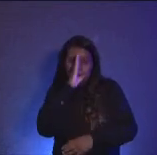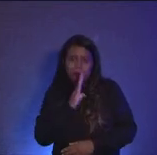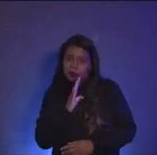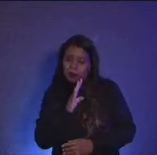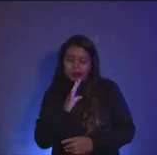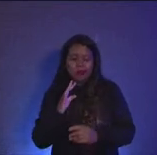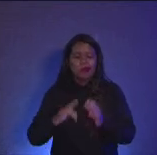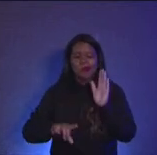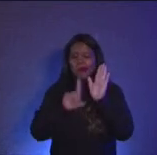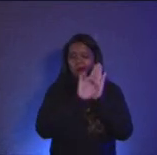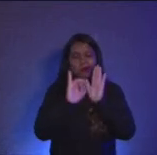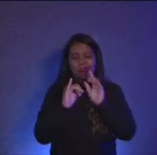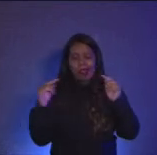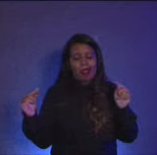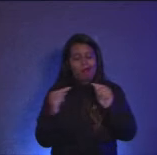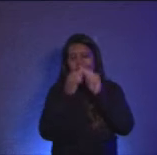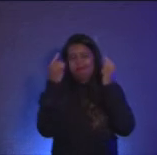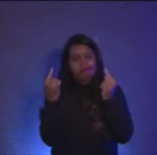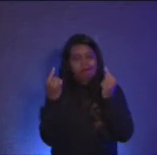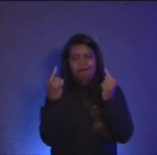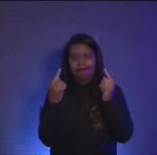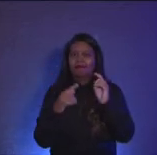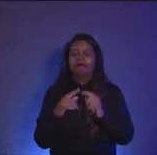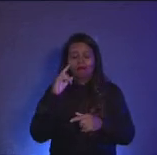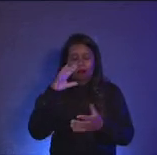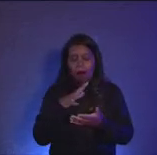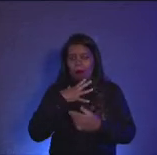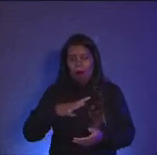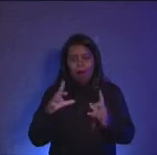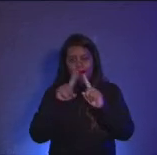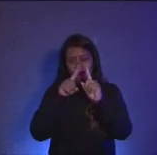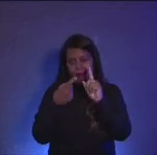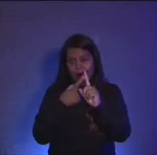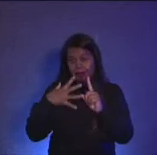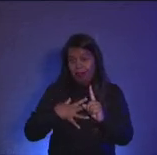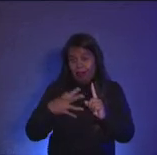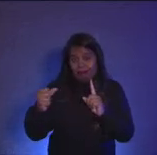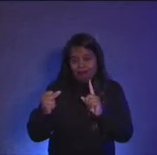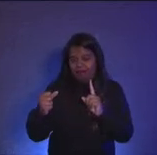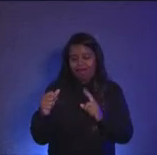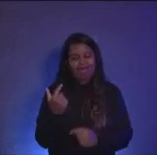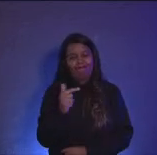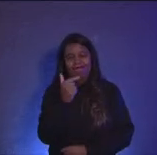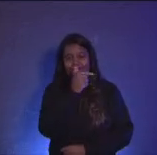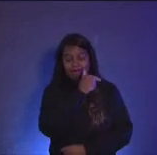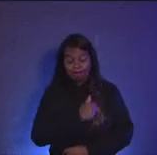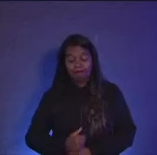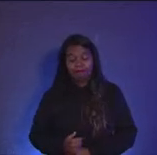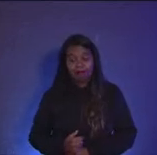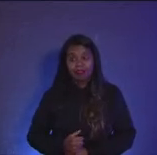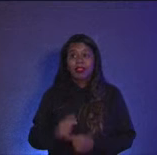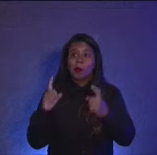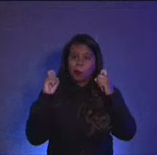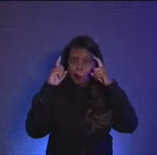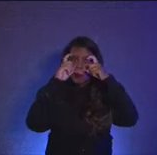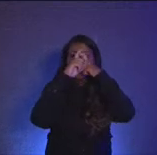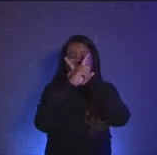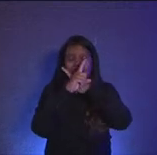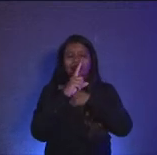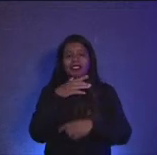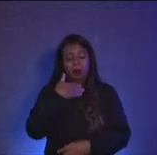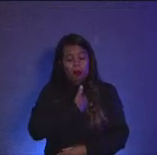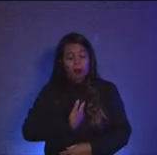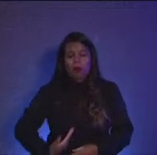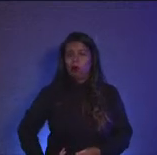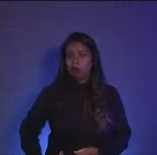fala que é difícil porque não tem médico, a gente fala que é difícil porque o governo está dificultando, mas o deslocamento, né, que